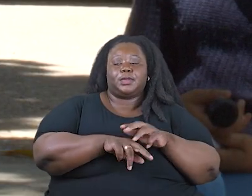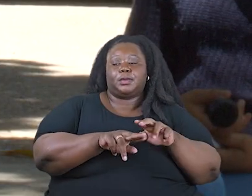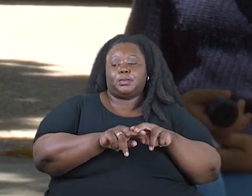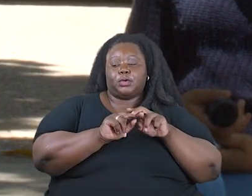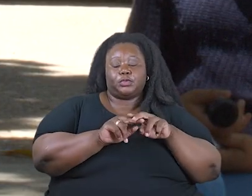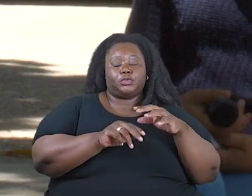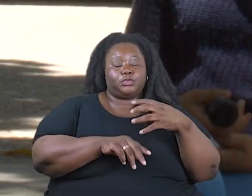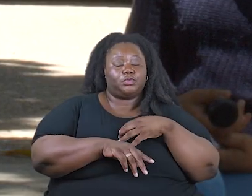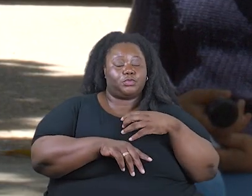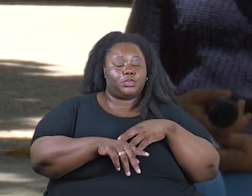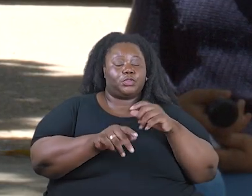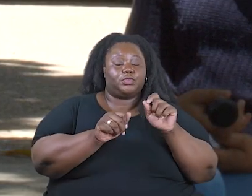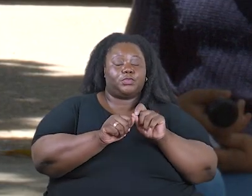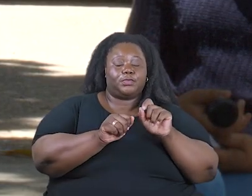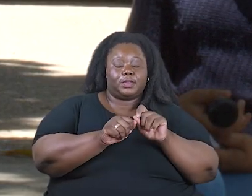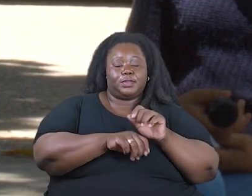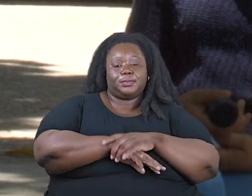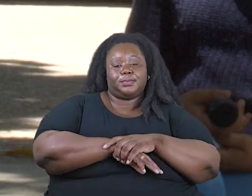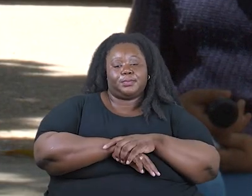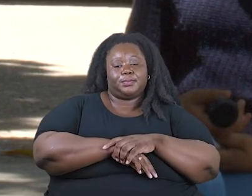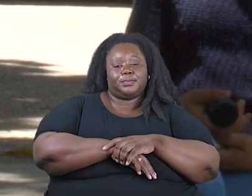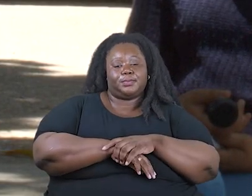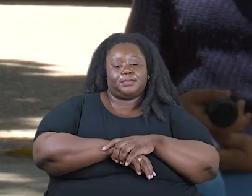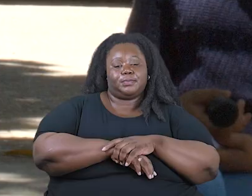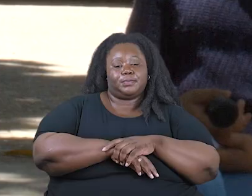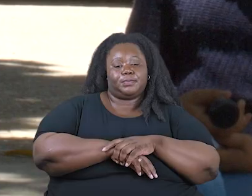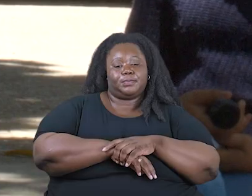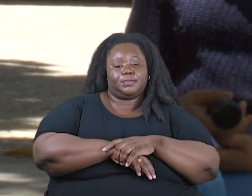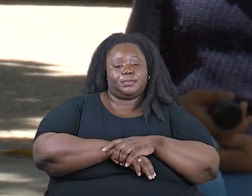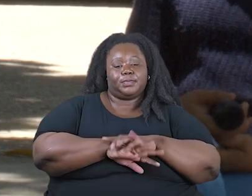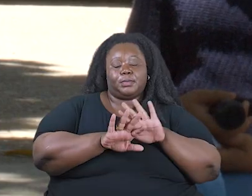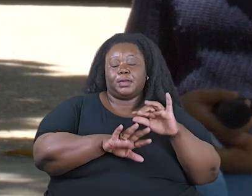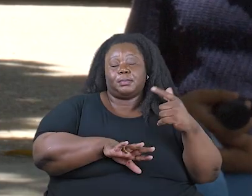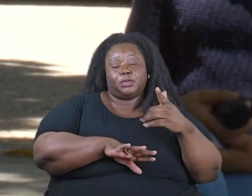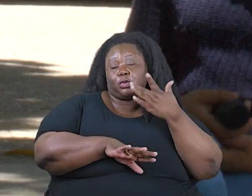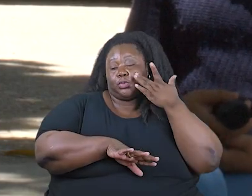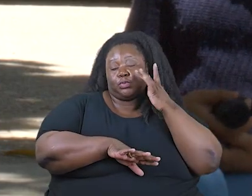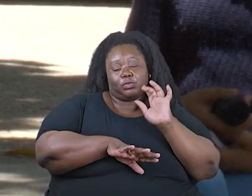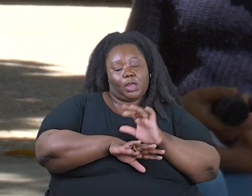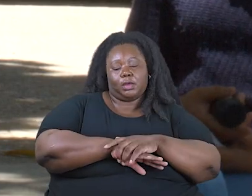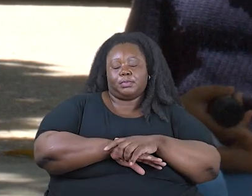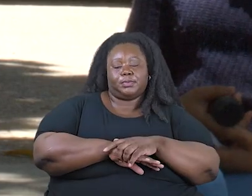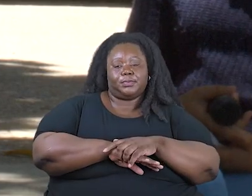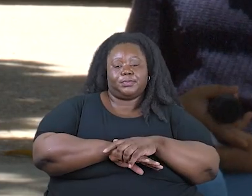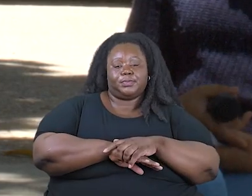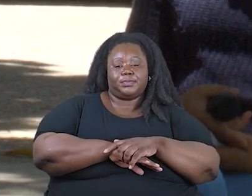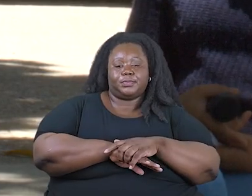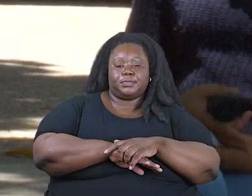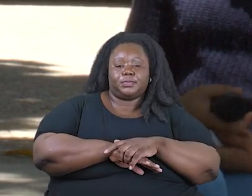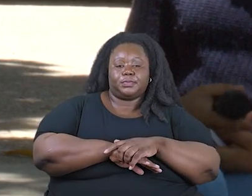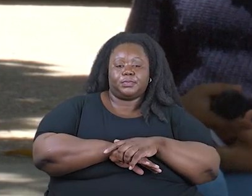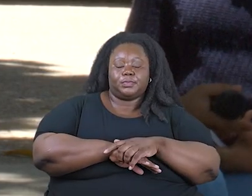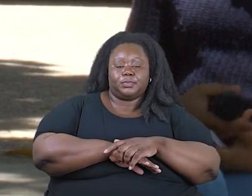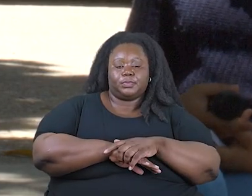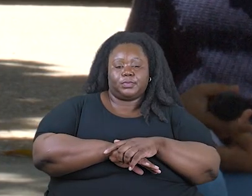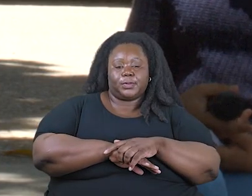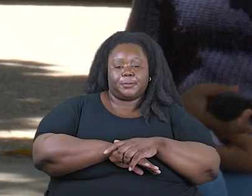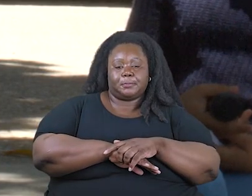pelo modo de como foi feito. Mas que não tem essa ideia de